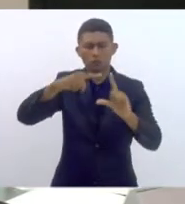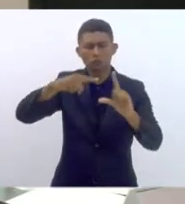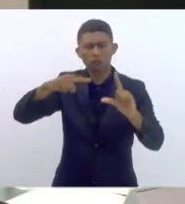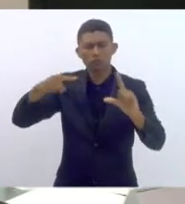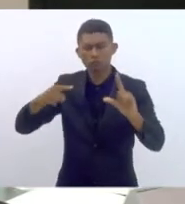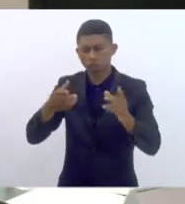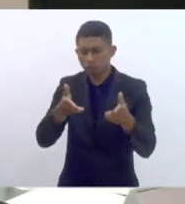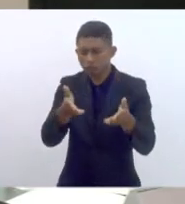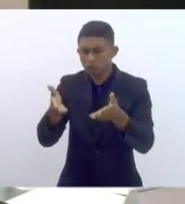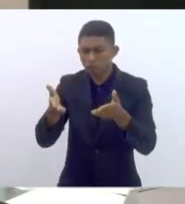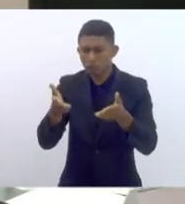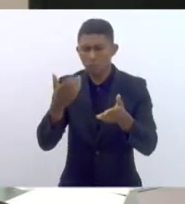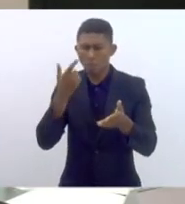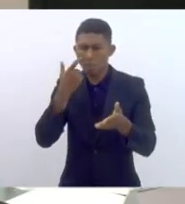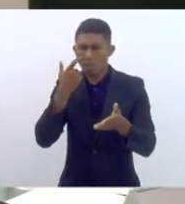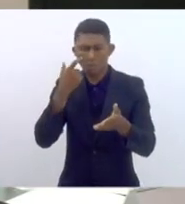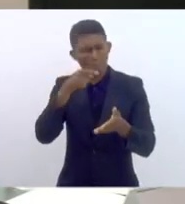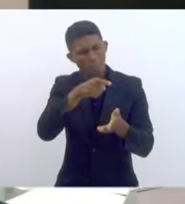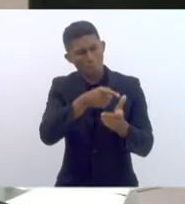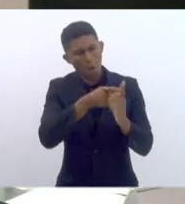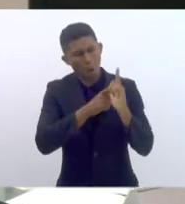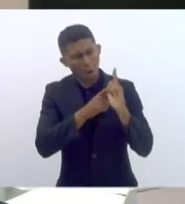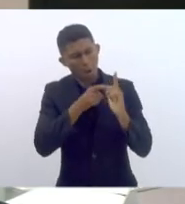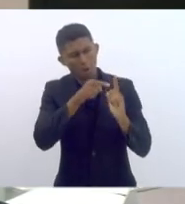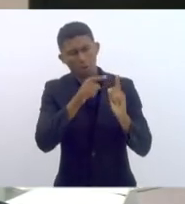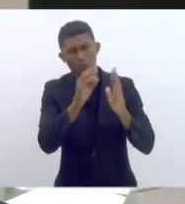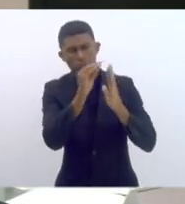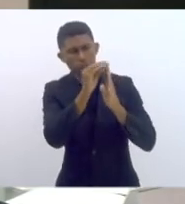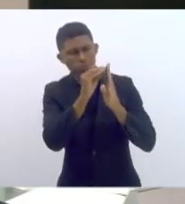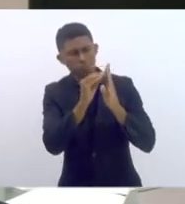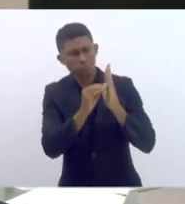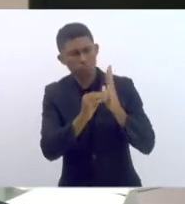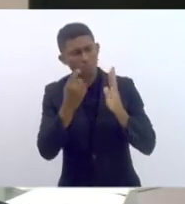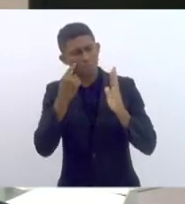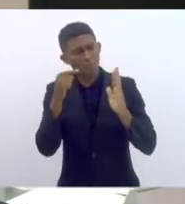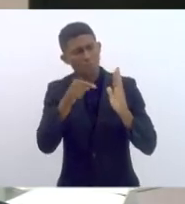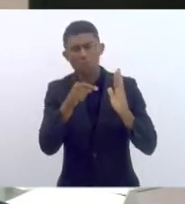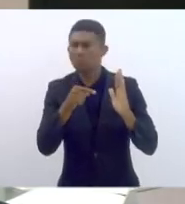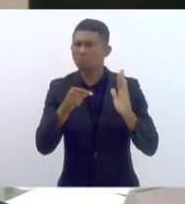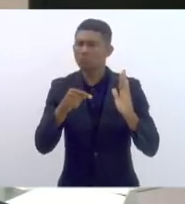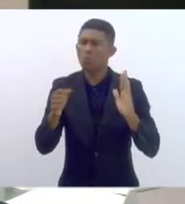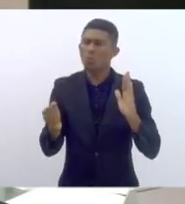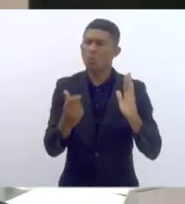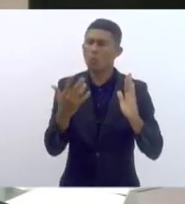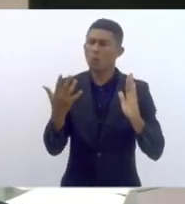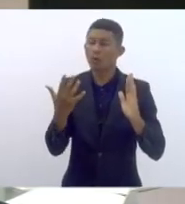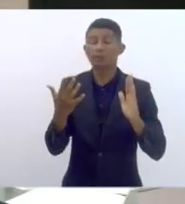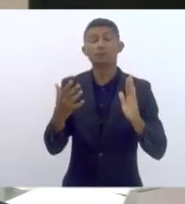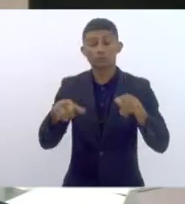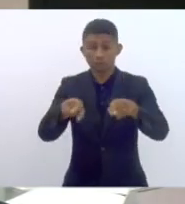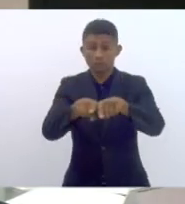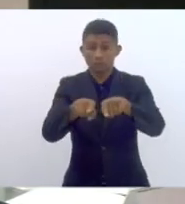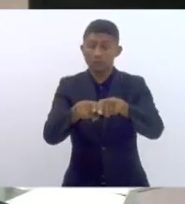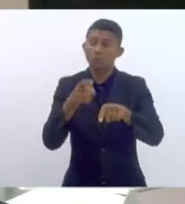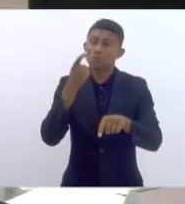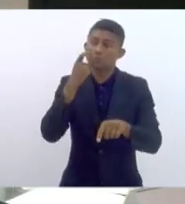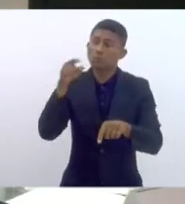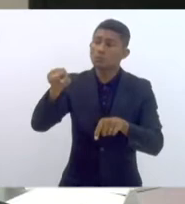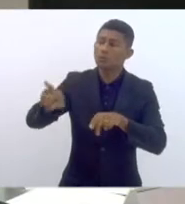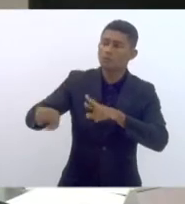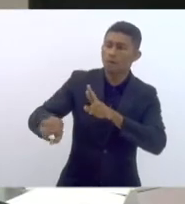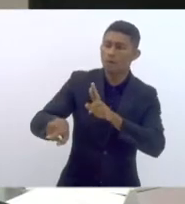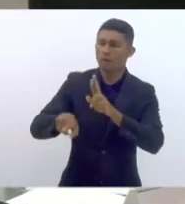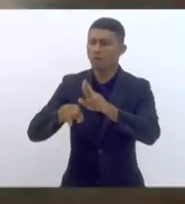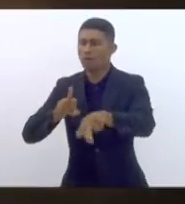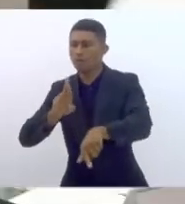no principal da dívida, que números gerariam e quais seriam as diferenças entre eles.